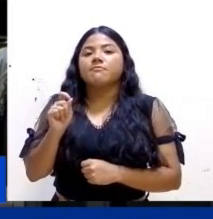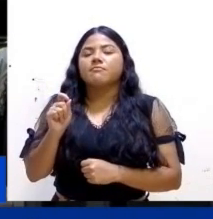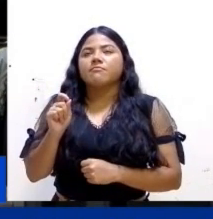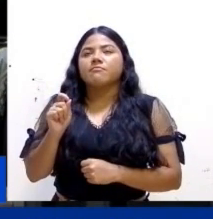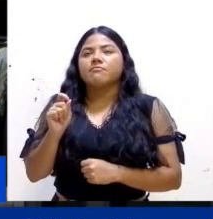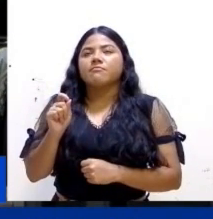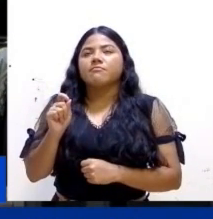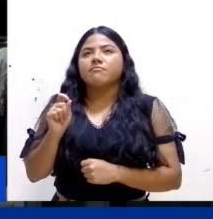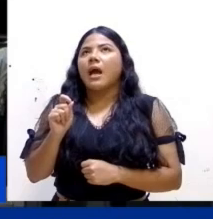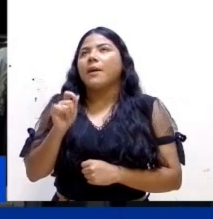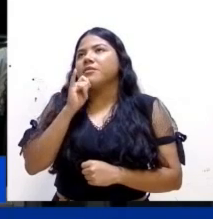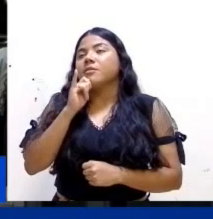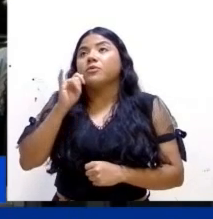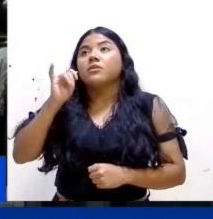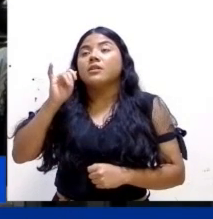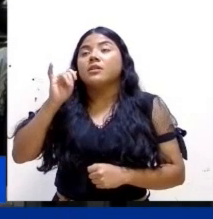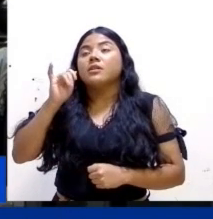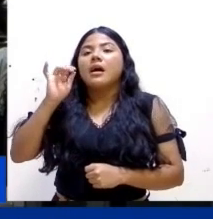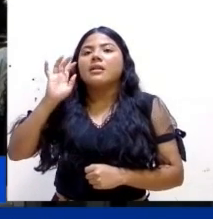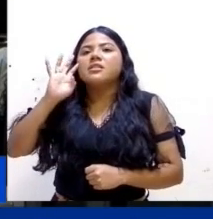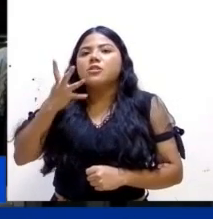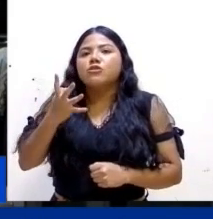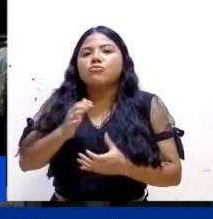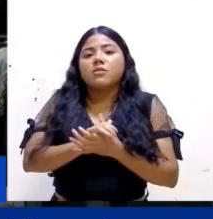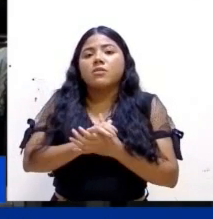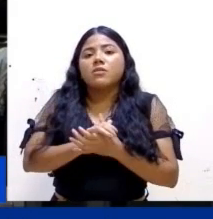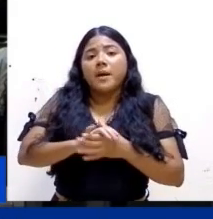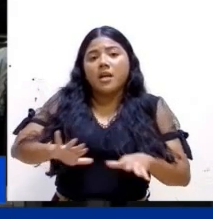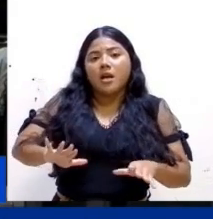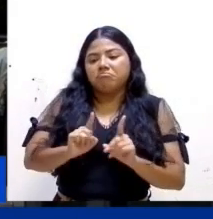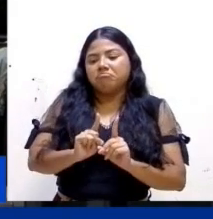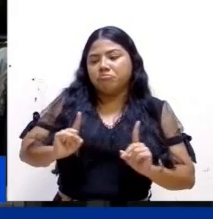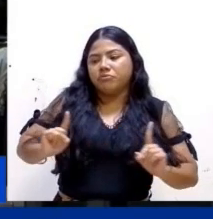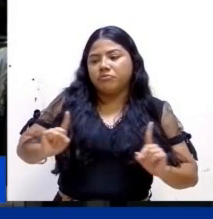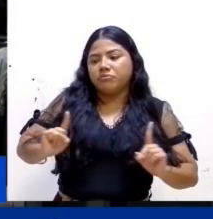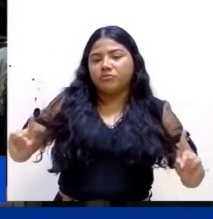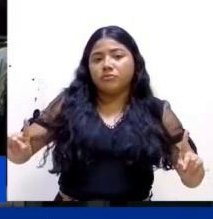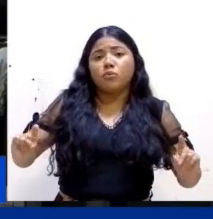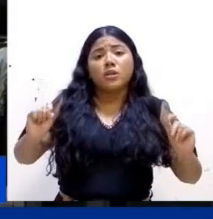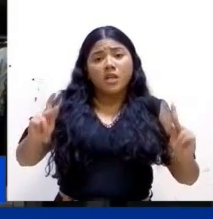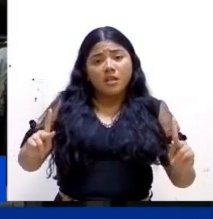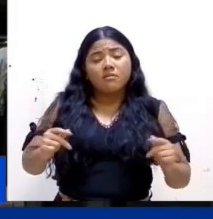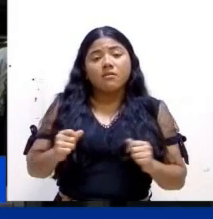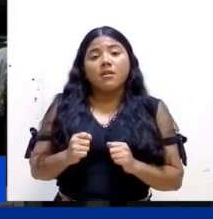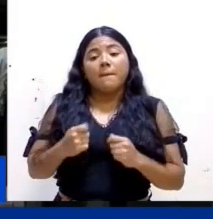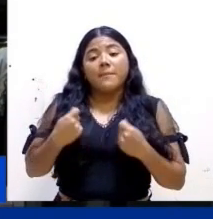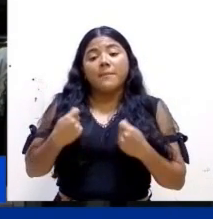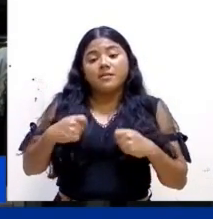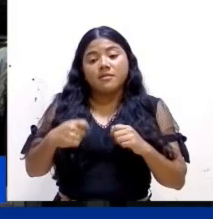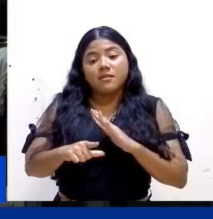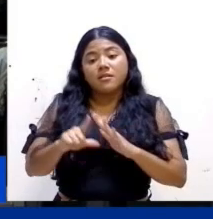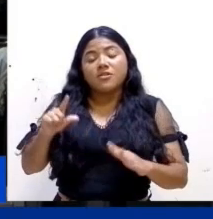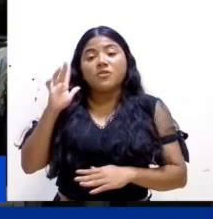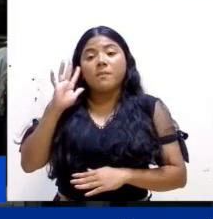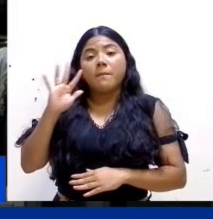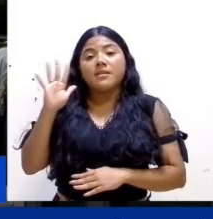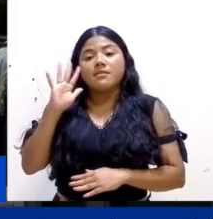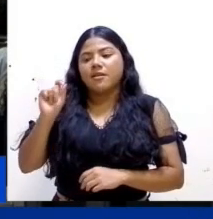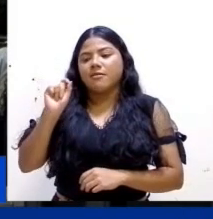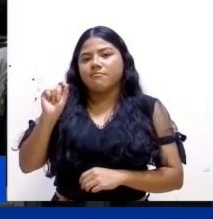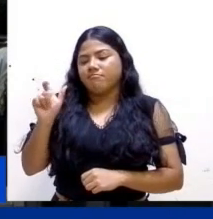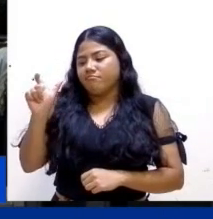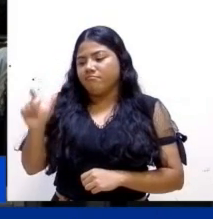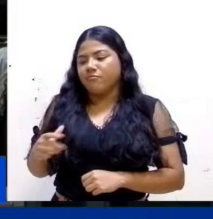marido e mulher, mulher e mulher, não querem mais. E todos nós somos livres para decidir isso. No